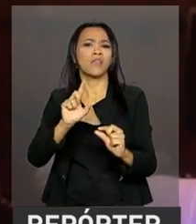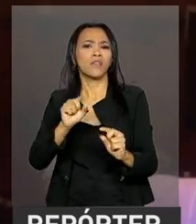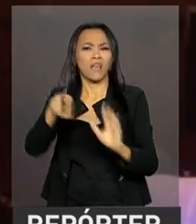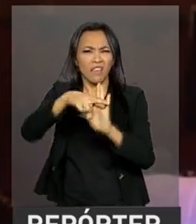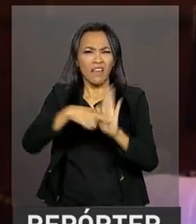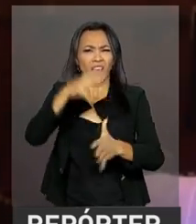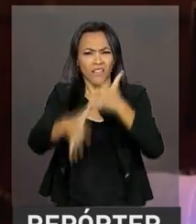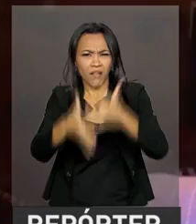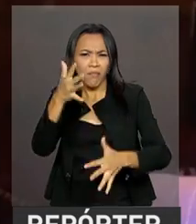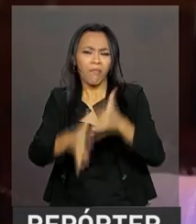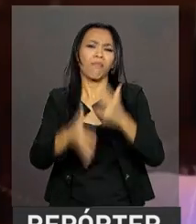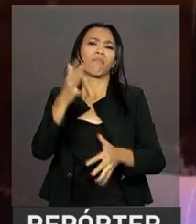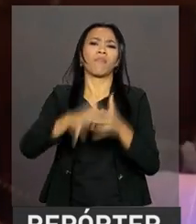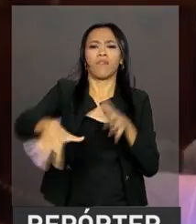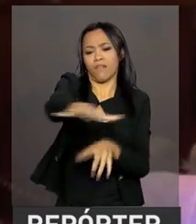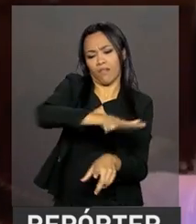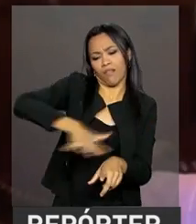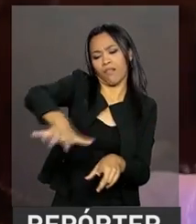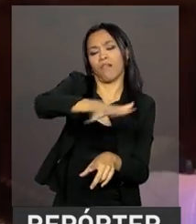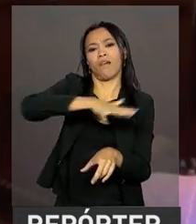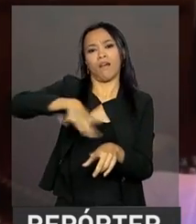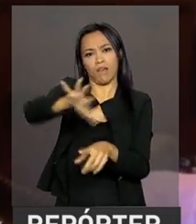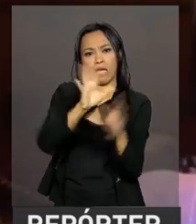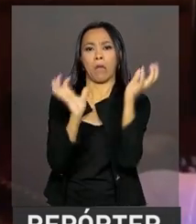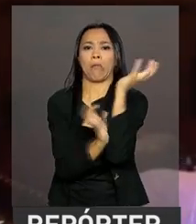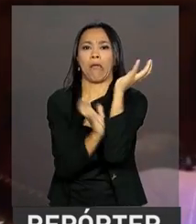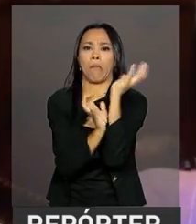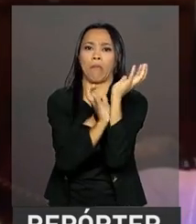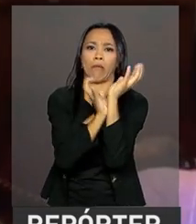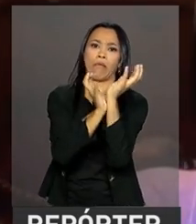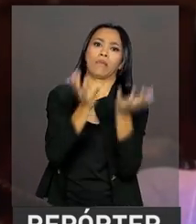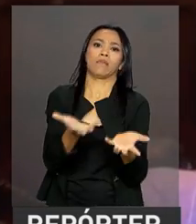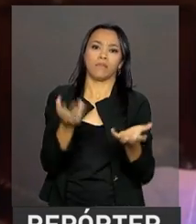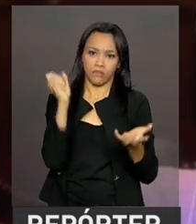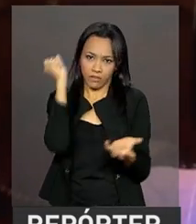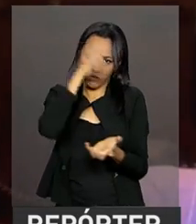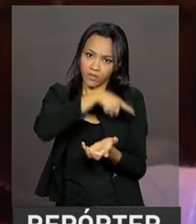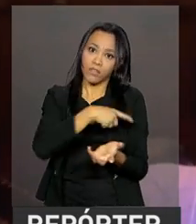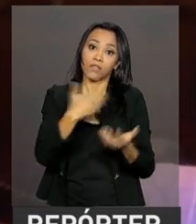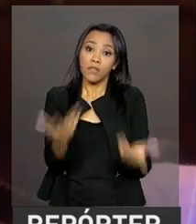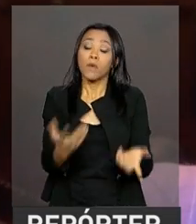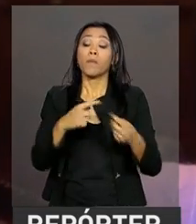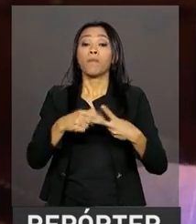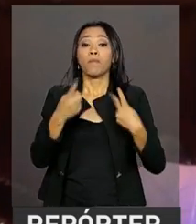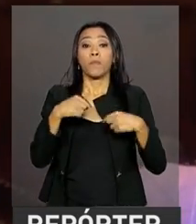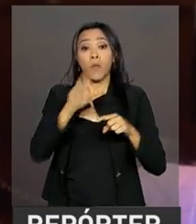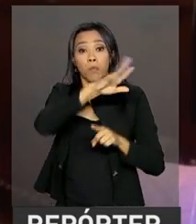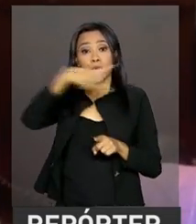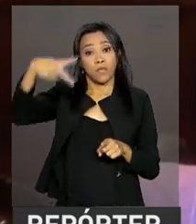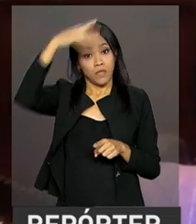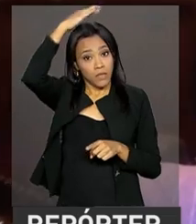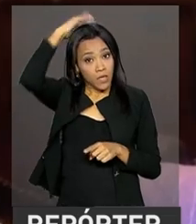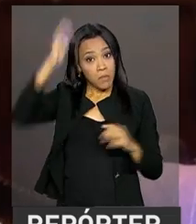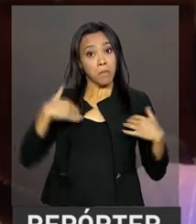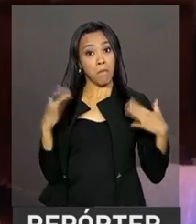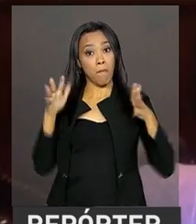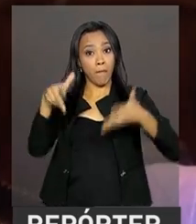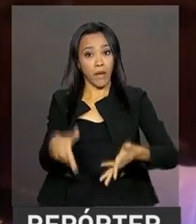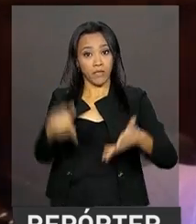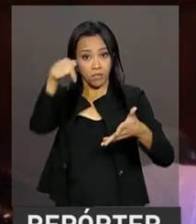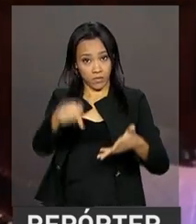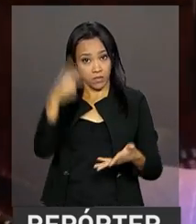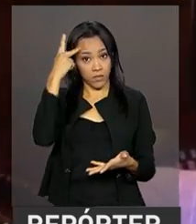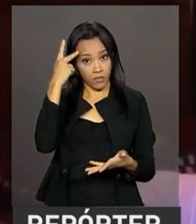combater a ineficiência gerada pela burocracia reforçando as atividades federais o presidente Michel Temer participa do lanamento aqui em São